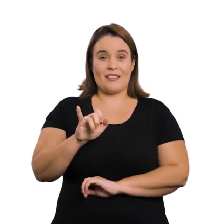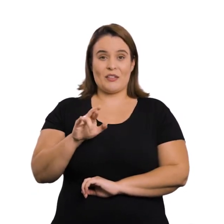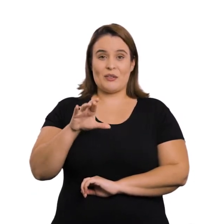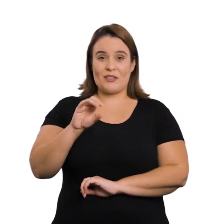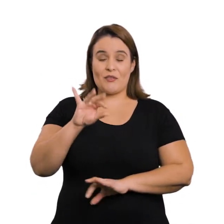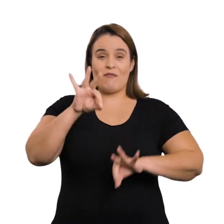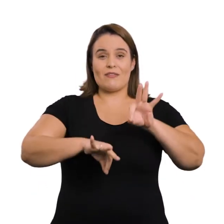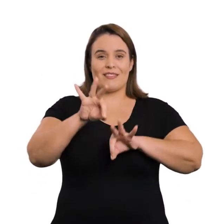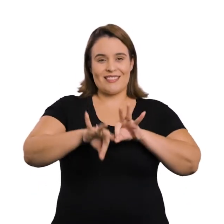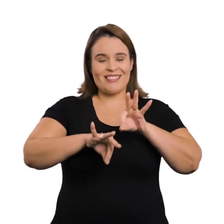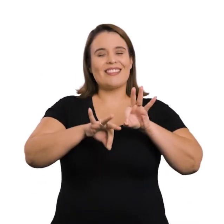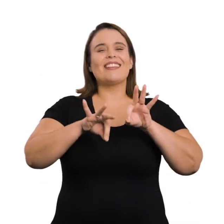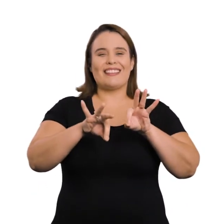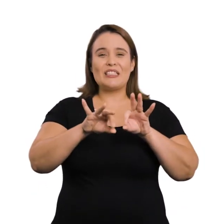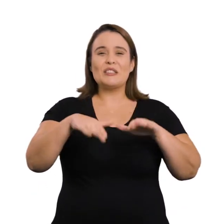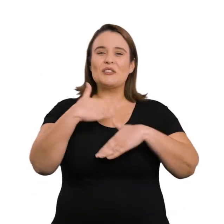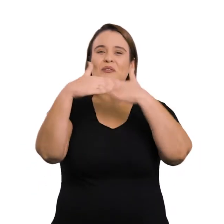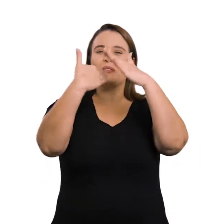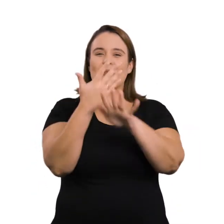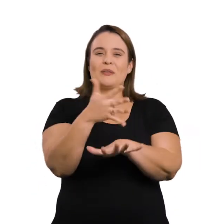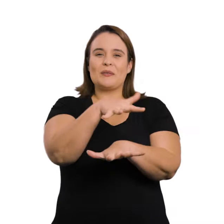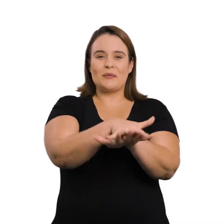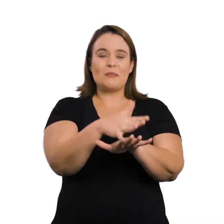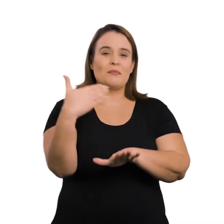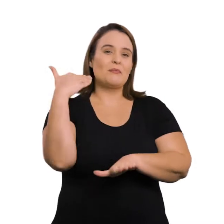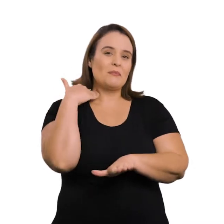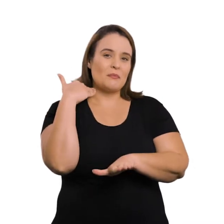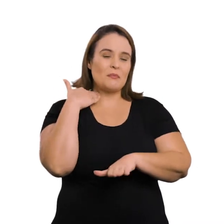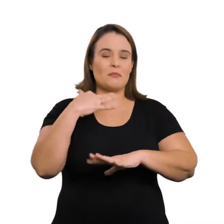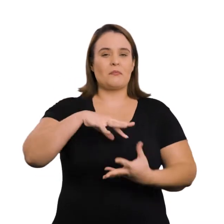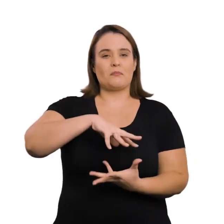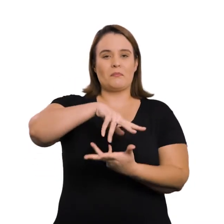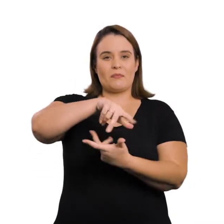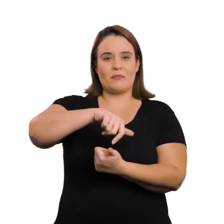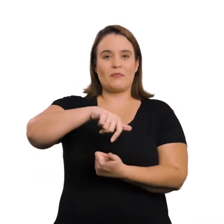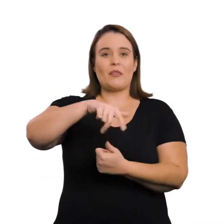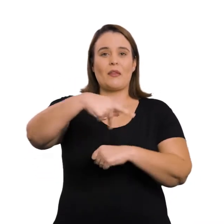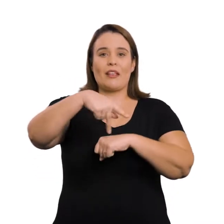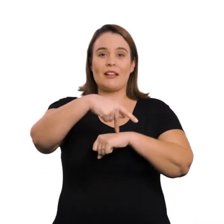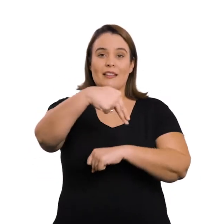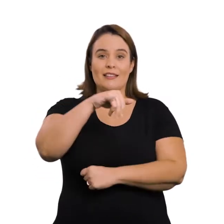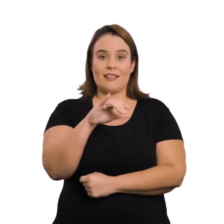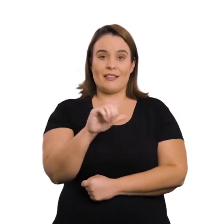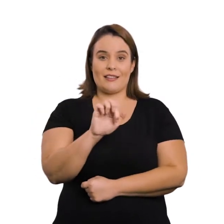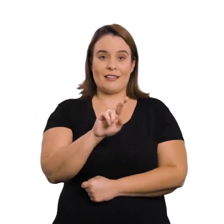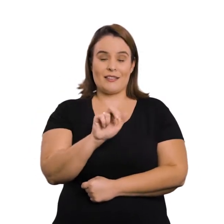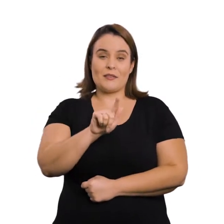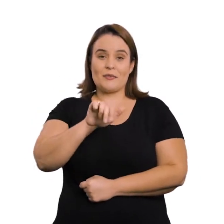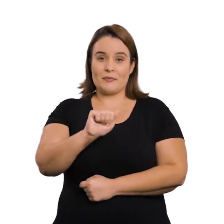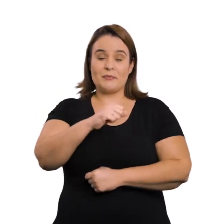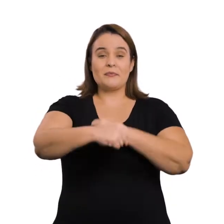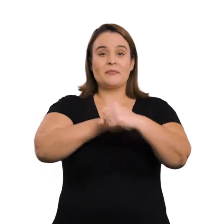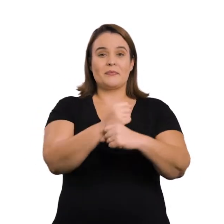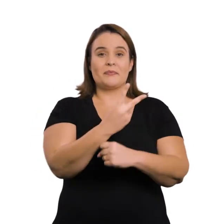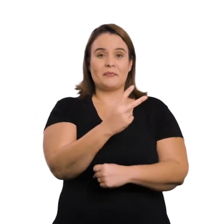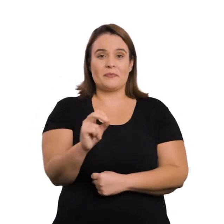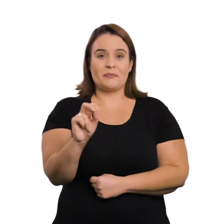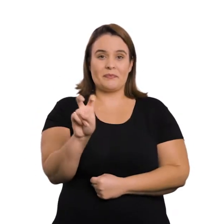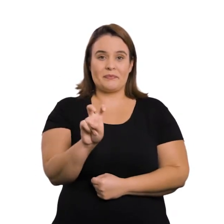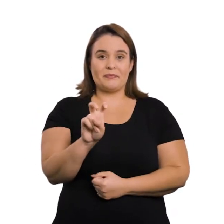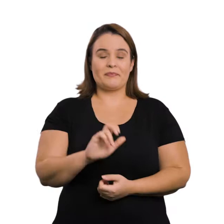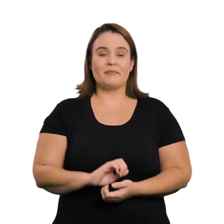Deficiência. Marcelo Medeiros, Oficinas de Alianças para o Desenvolvimento Inclusivo, Banco Mundial,